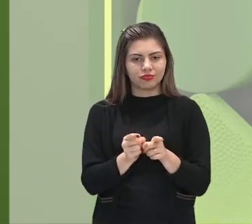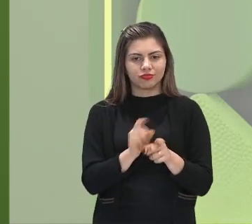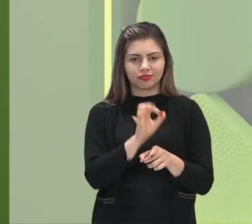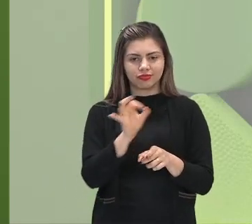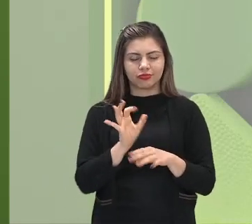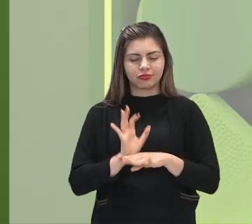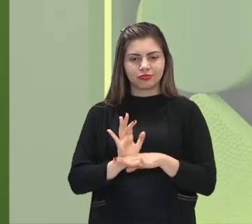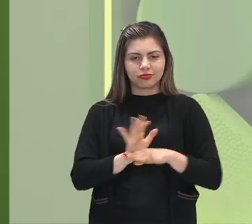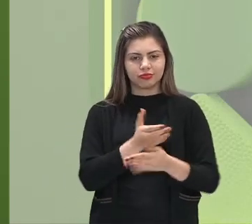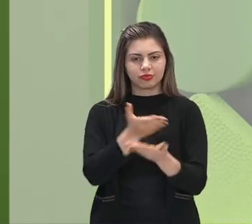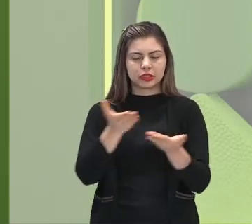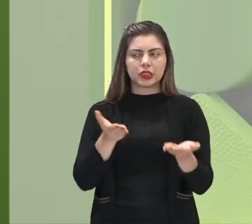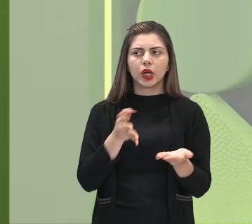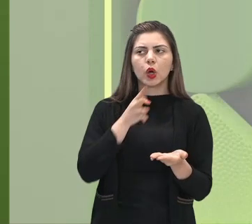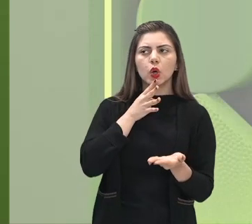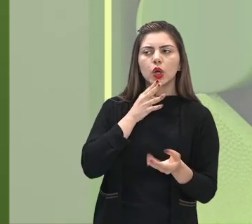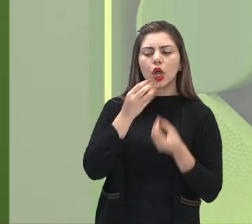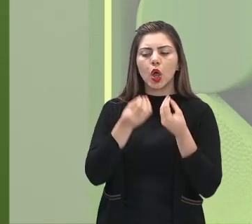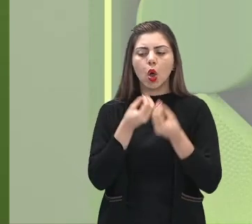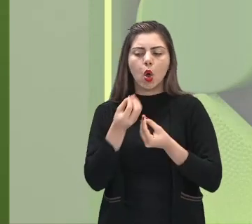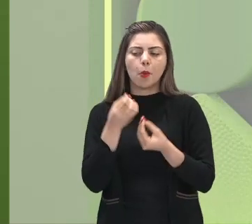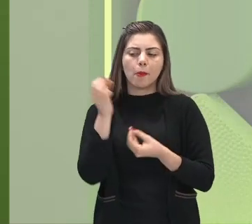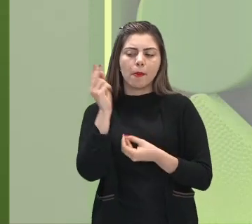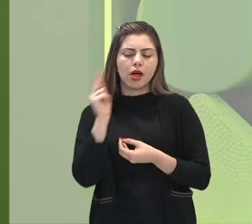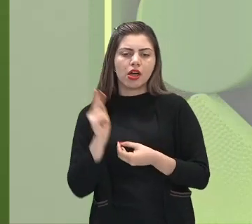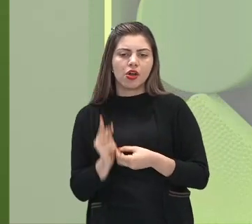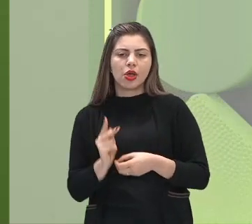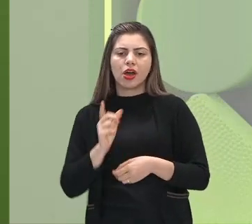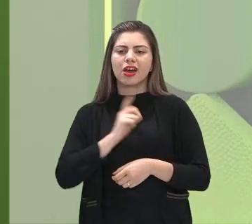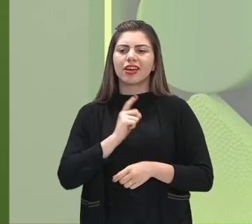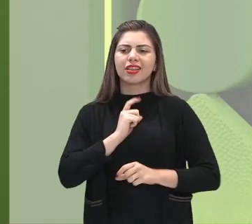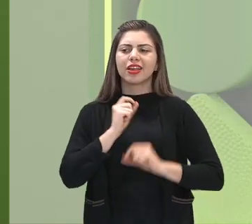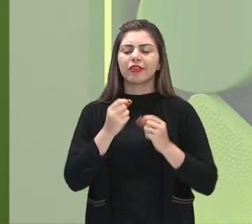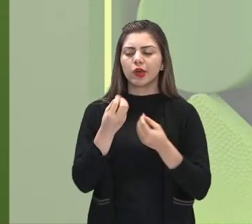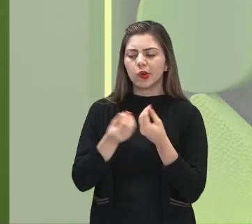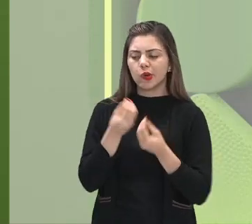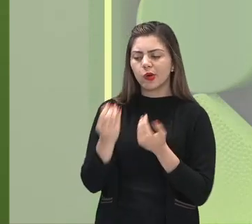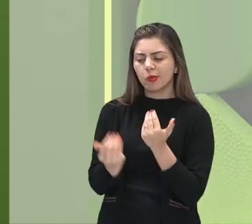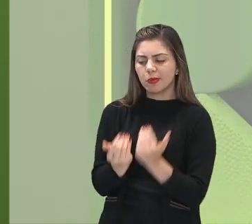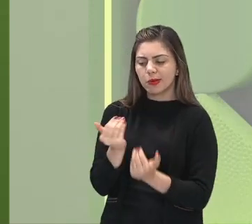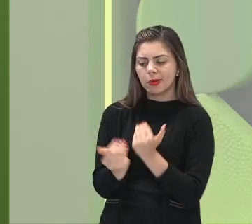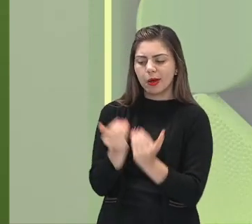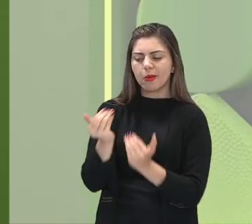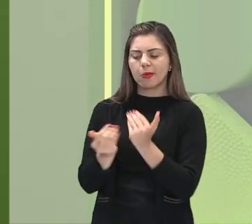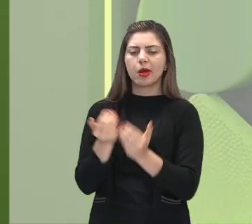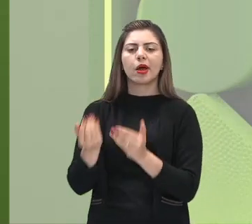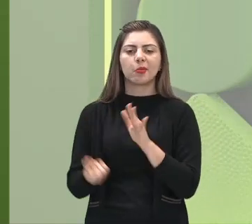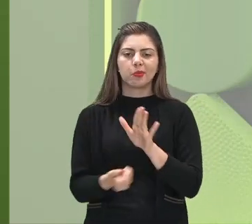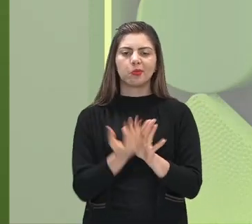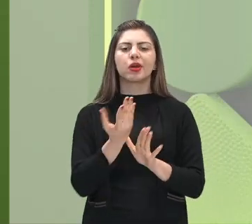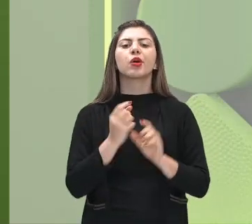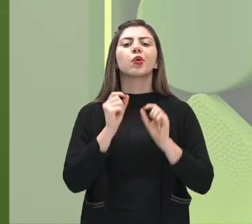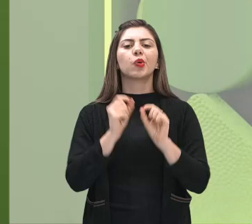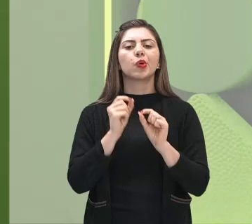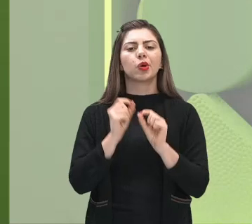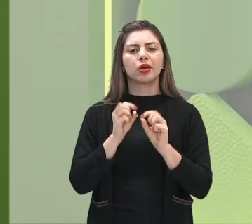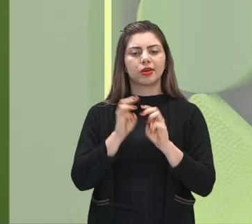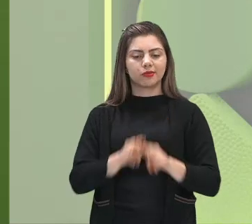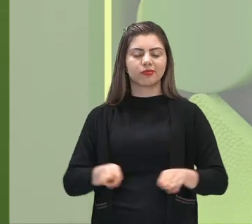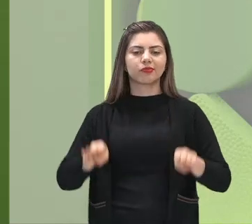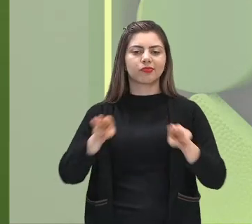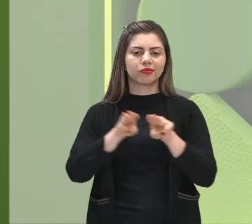para que você conheça um pouco da história desse desenvolvimento que houve do